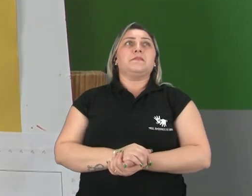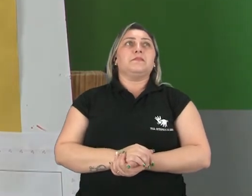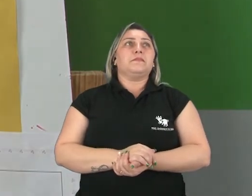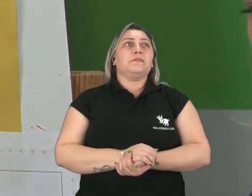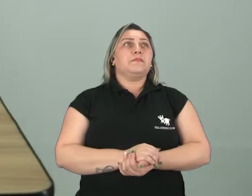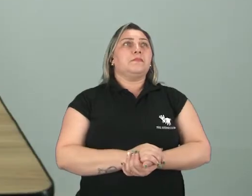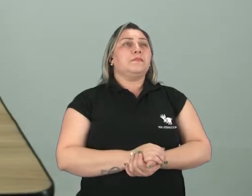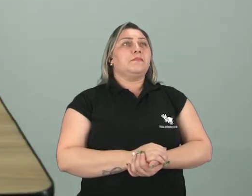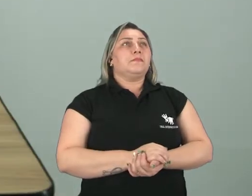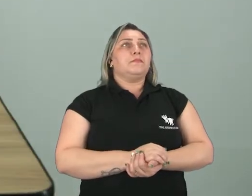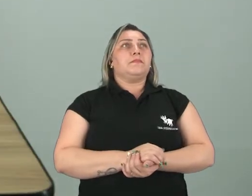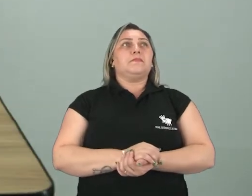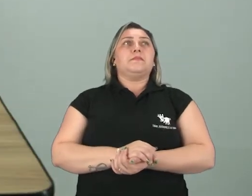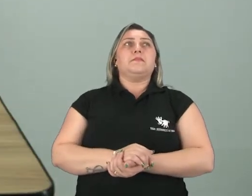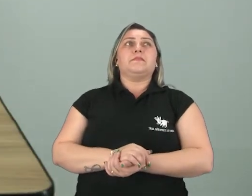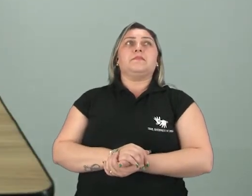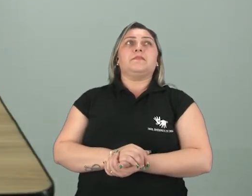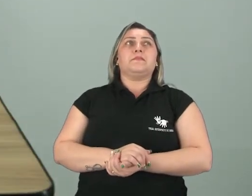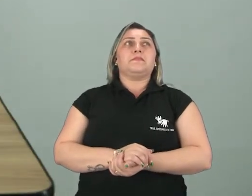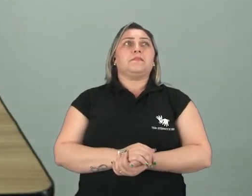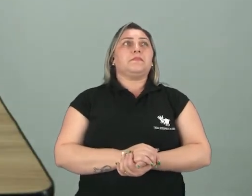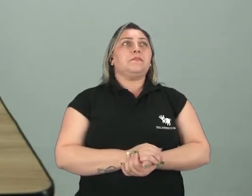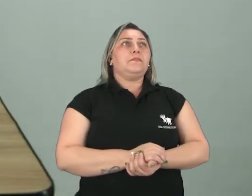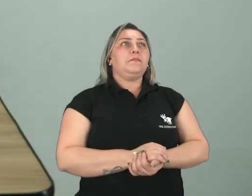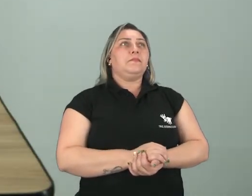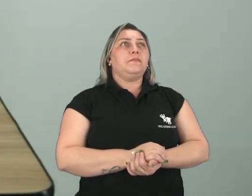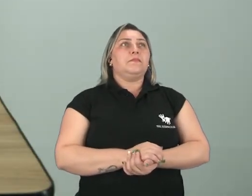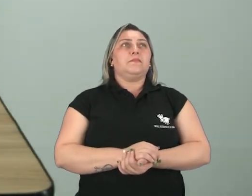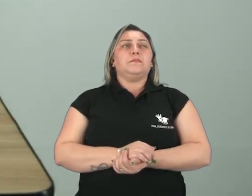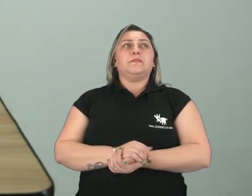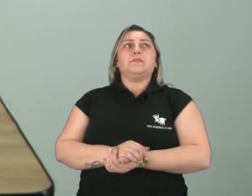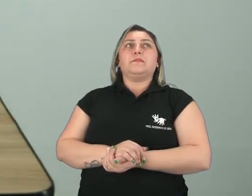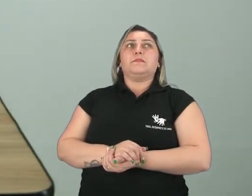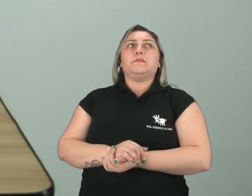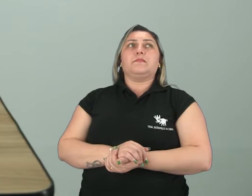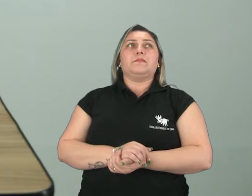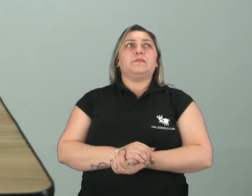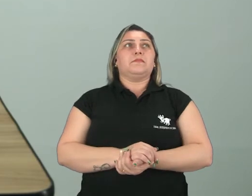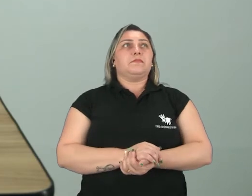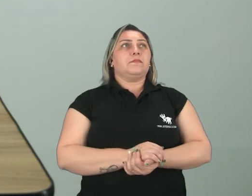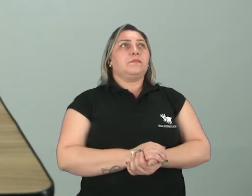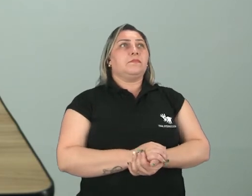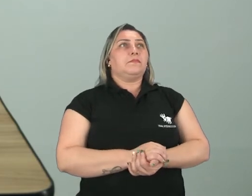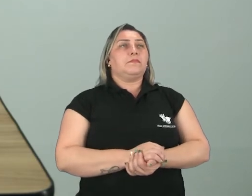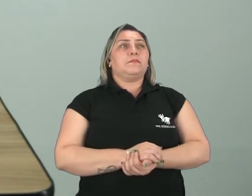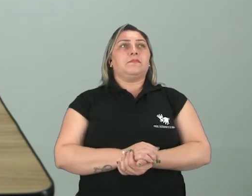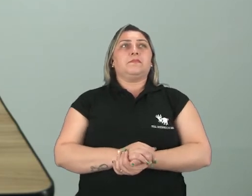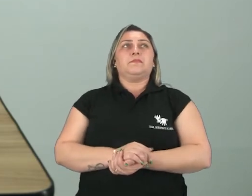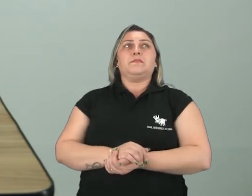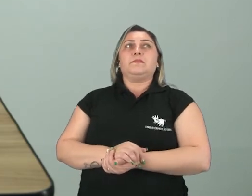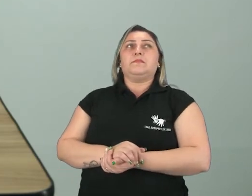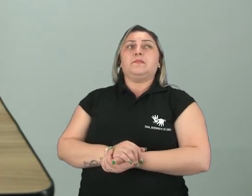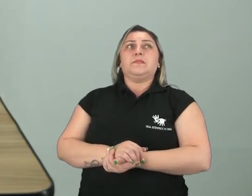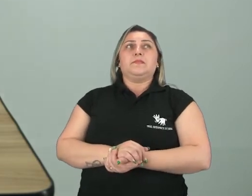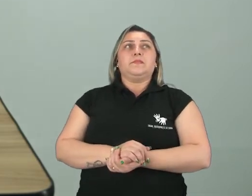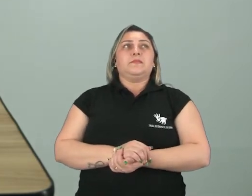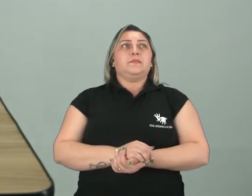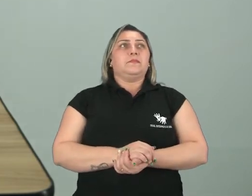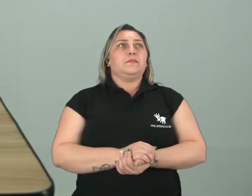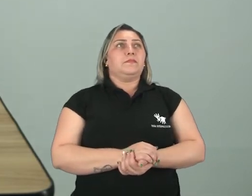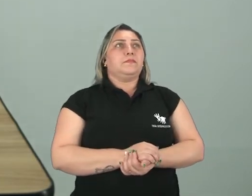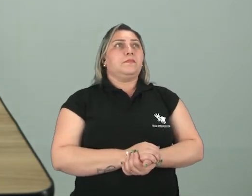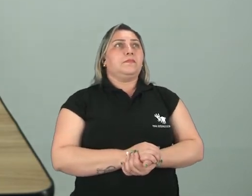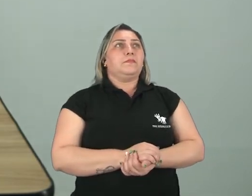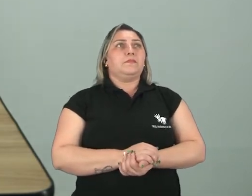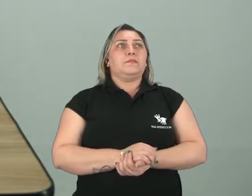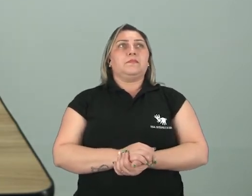certo eu até tenho essa palavrinha aqui que é a palavra toma arte e